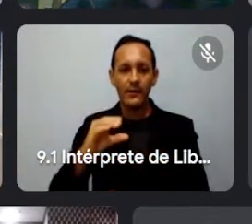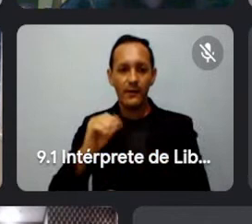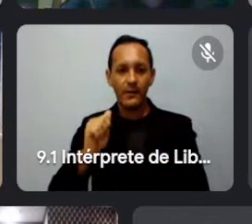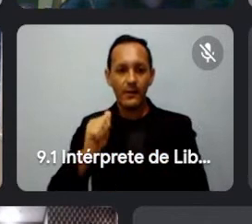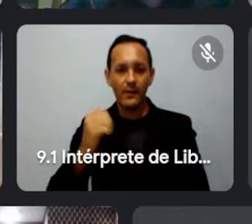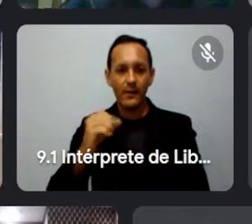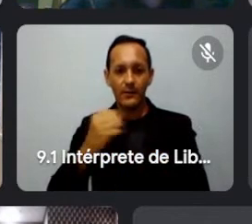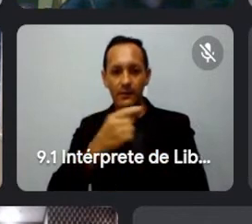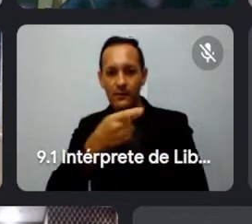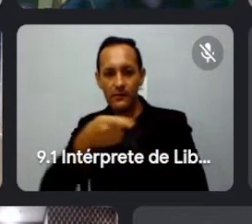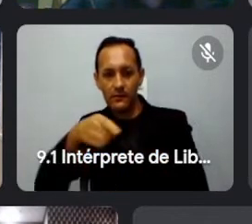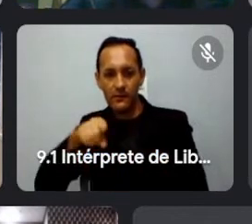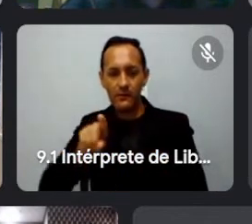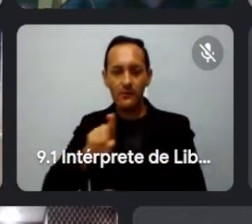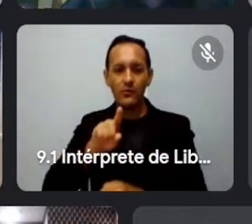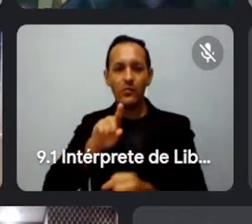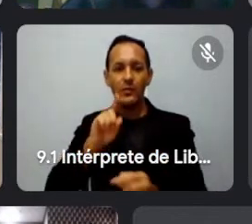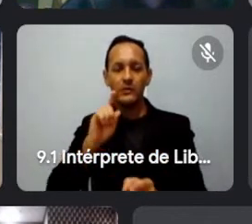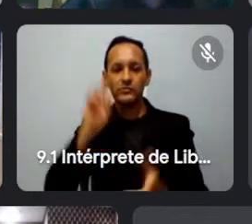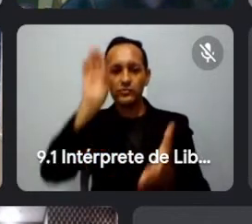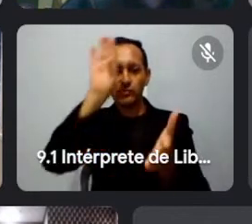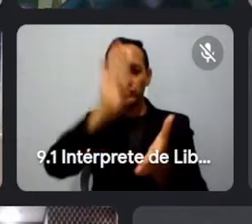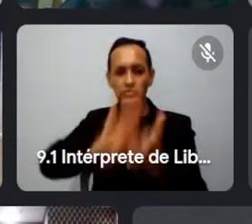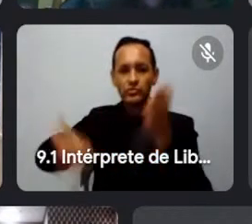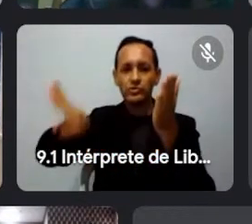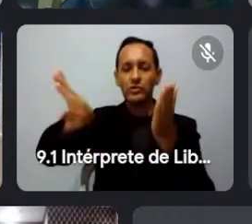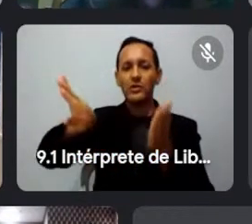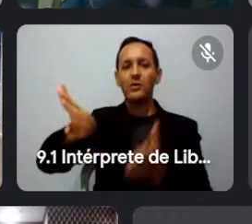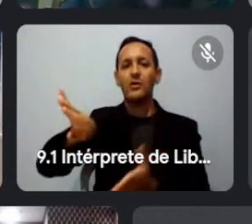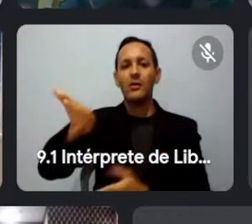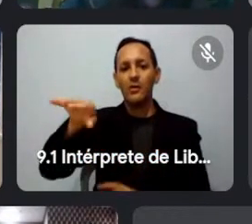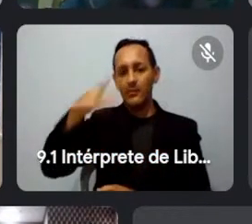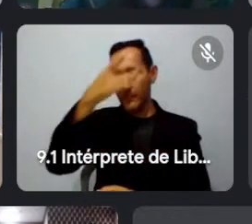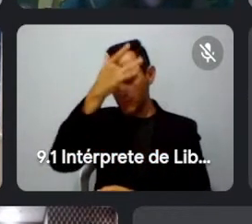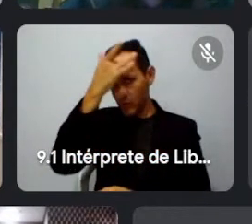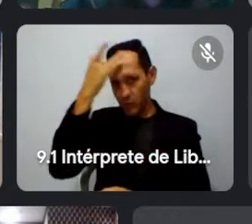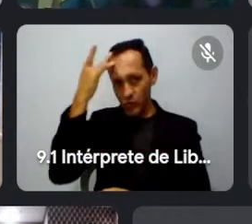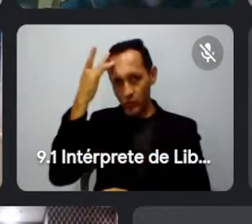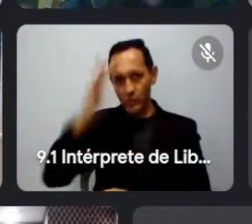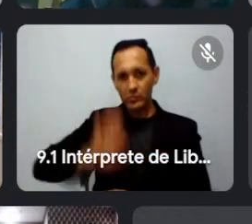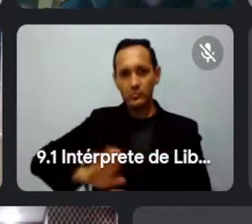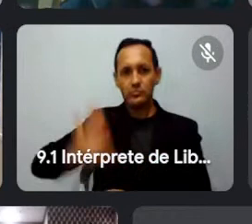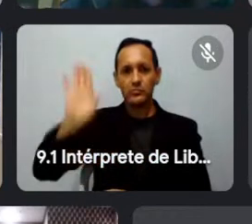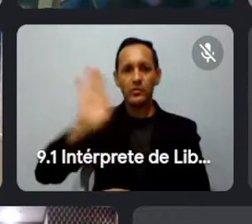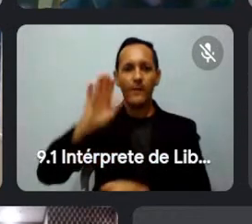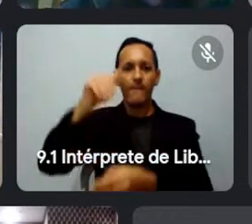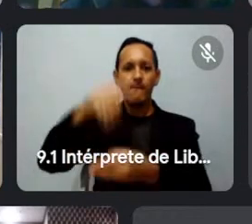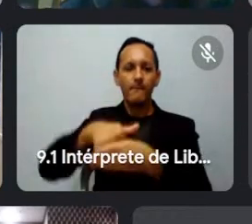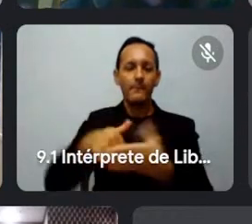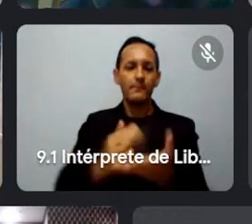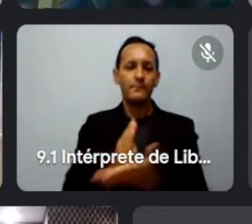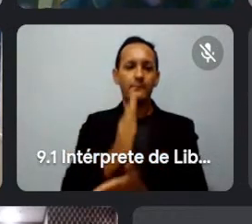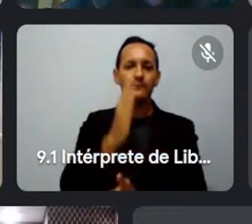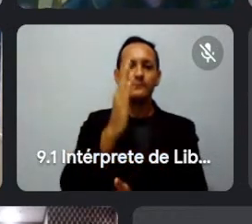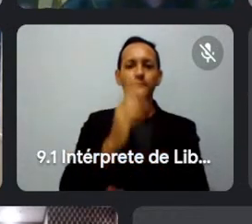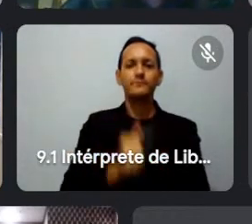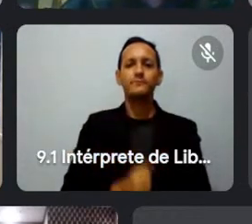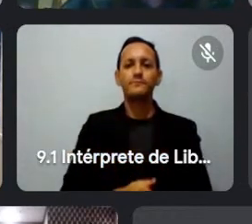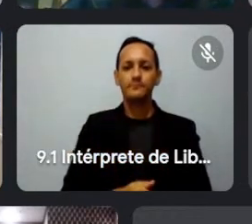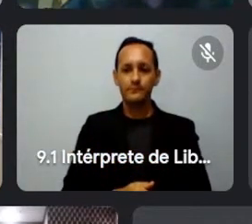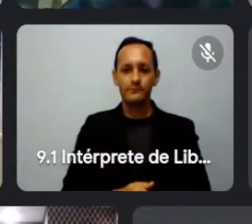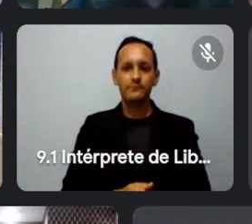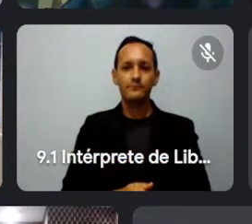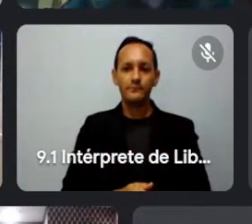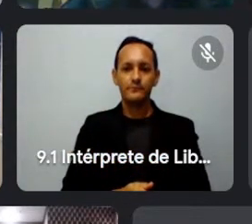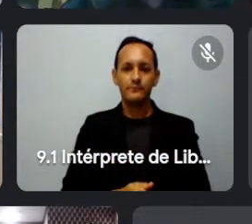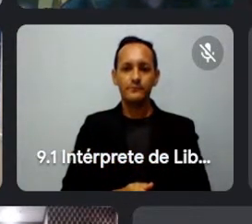a aula pena grave que é no caso da da procedência de uma ação dessa o regulamento que